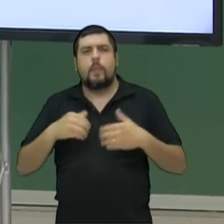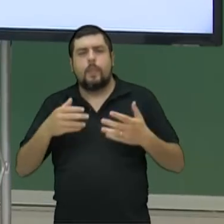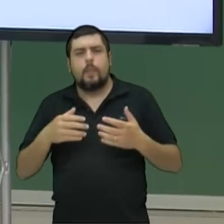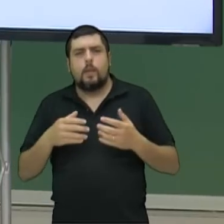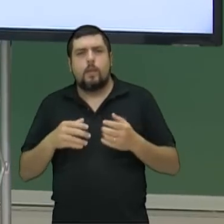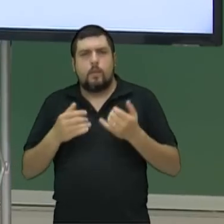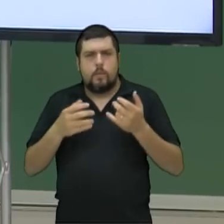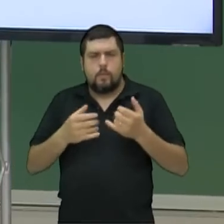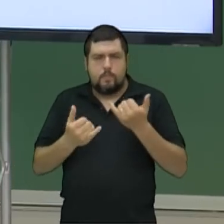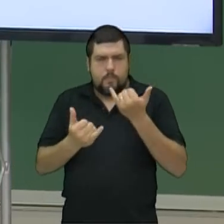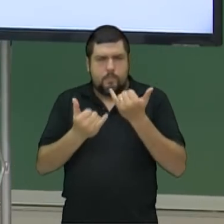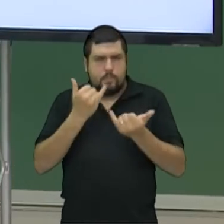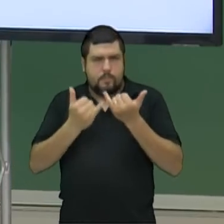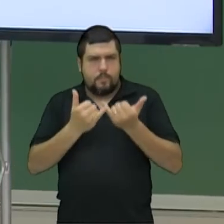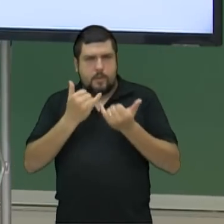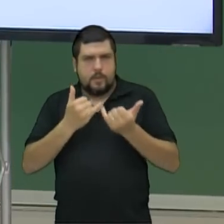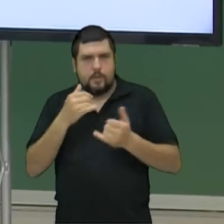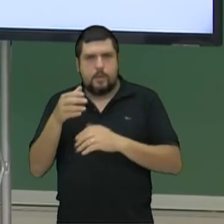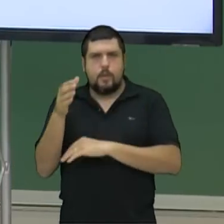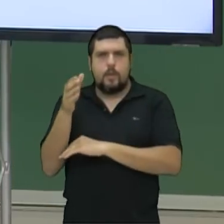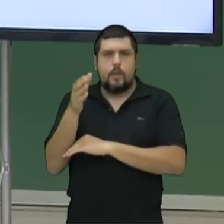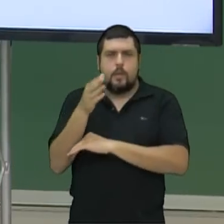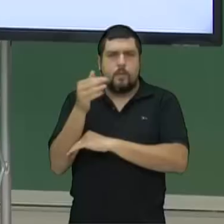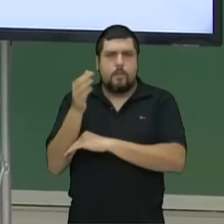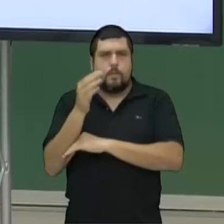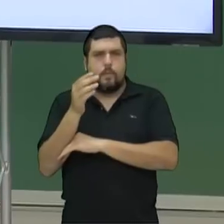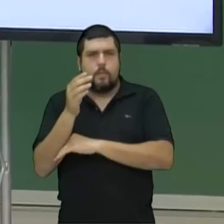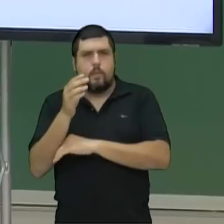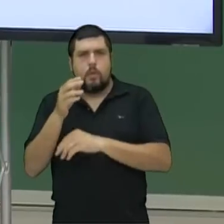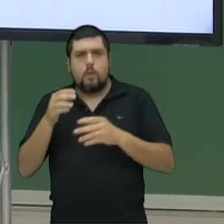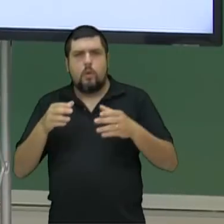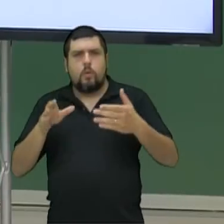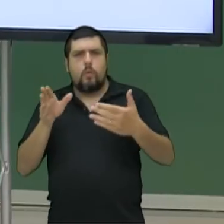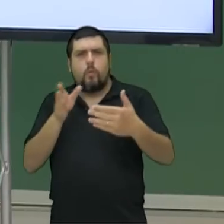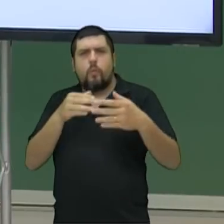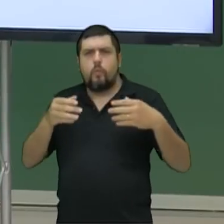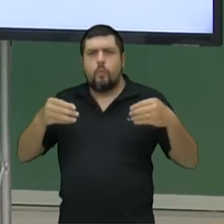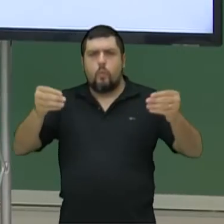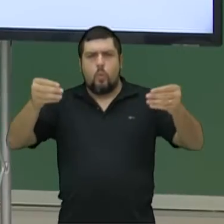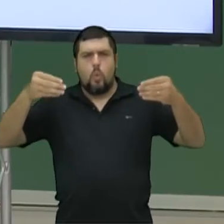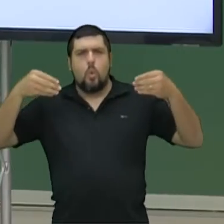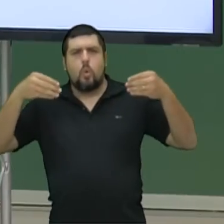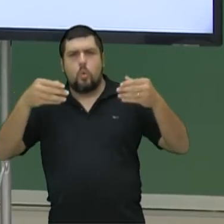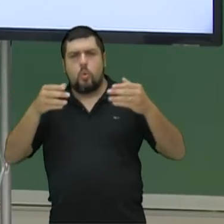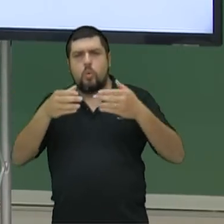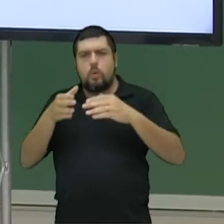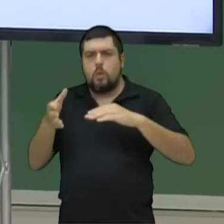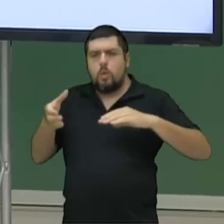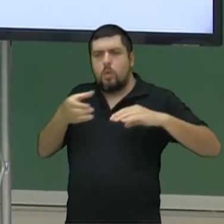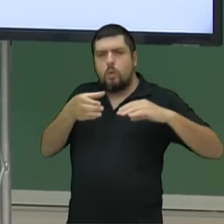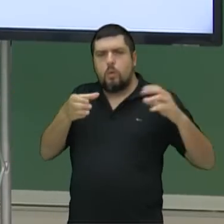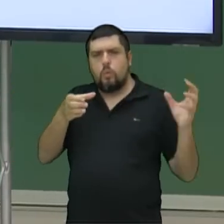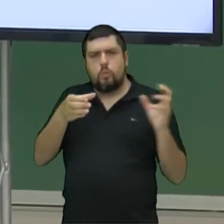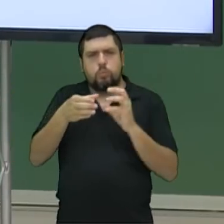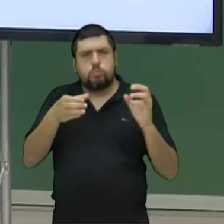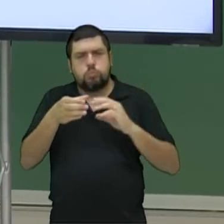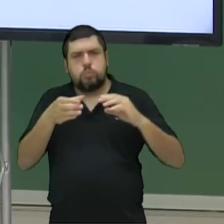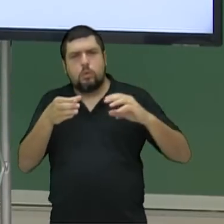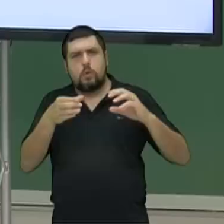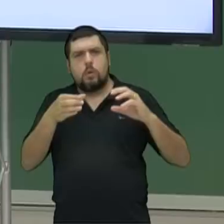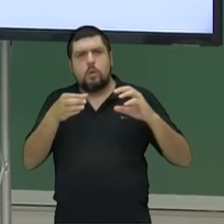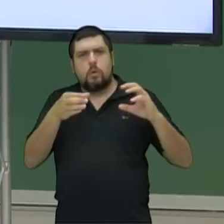a vela está, por exemplo, com um ventilador que está empurrando, né? O ventilador está fazendo o vento sobre a própria